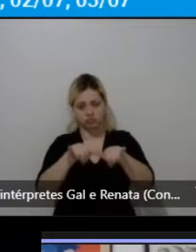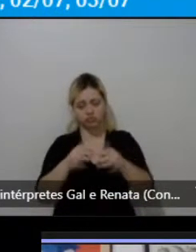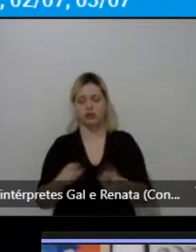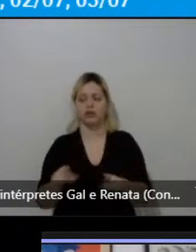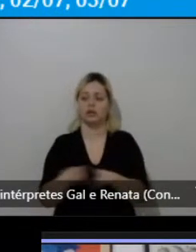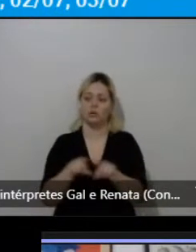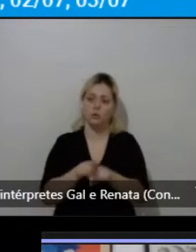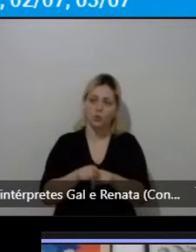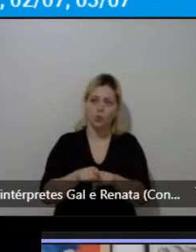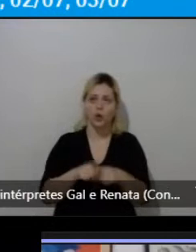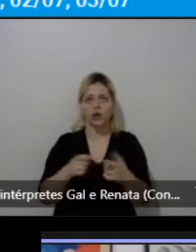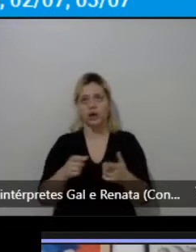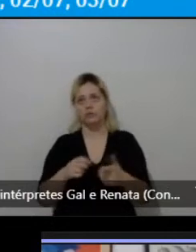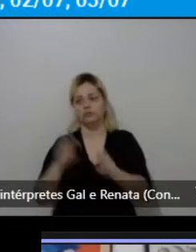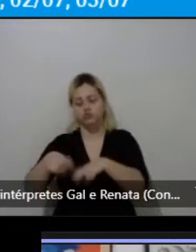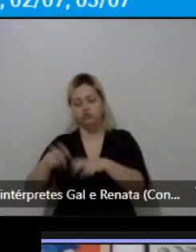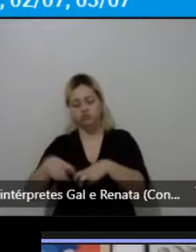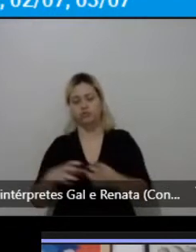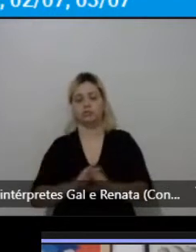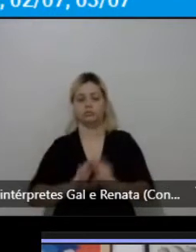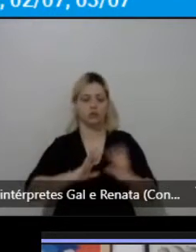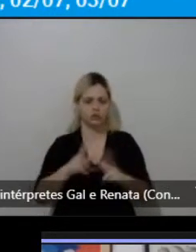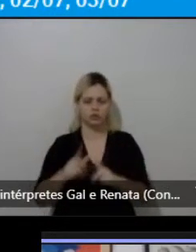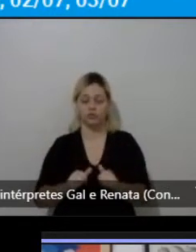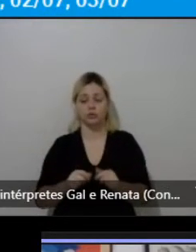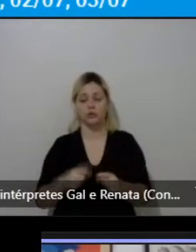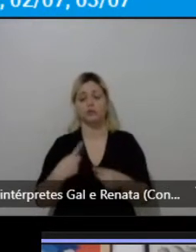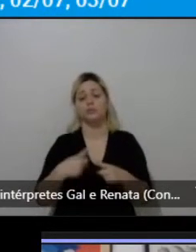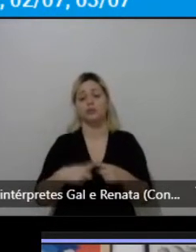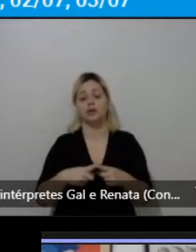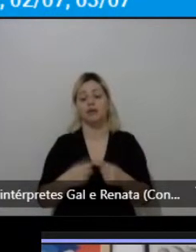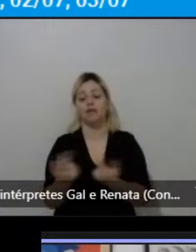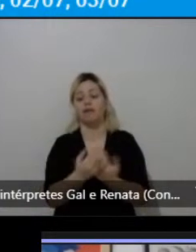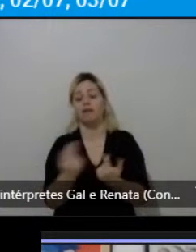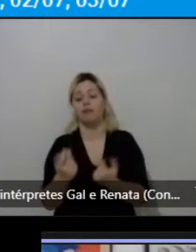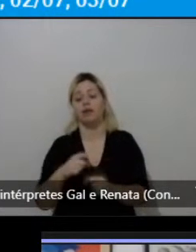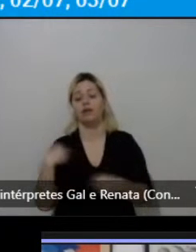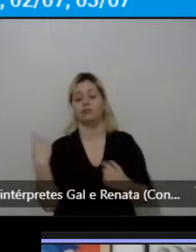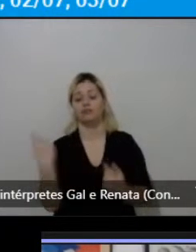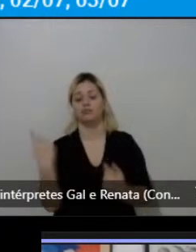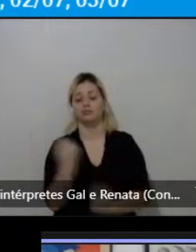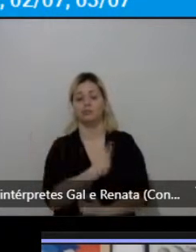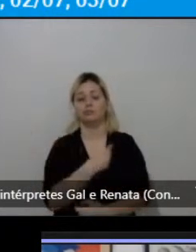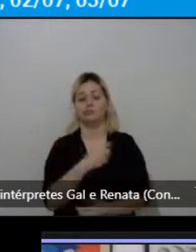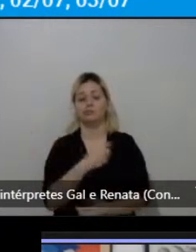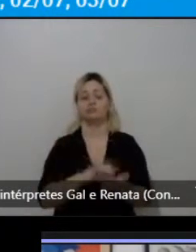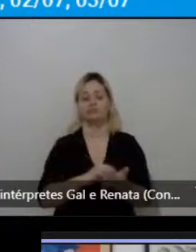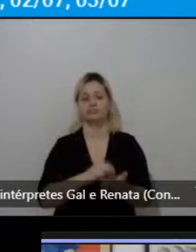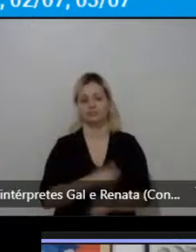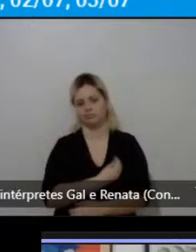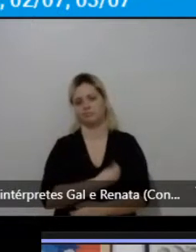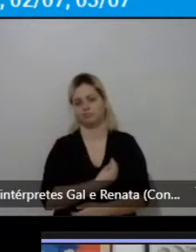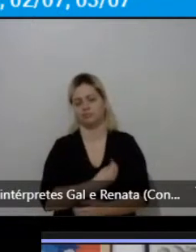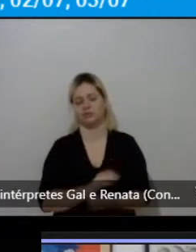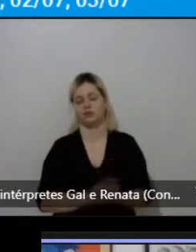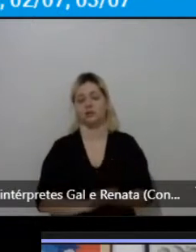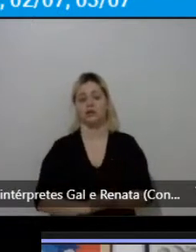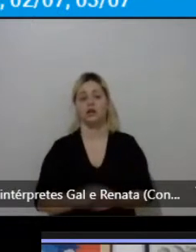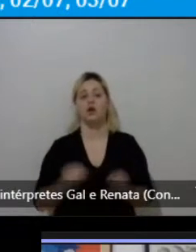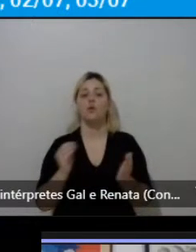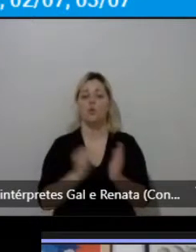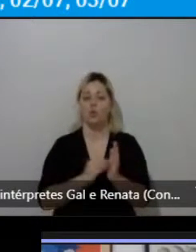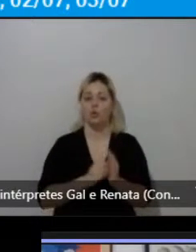questões e ordens que são muito características da nossa realidade. Focar nas alternativas frente ao padrão e às lógicas